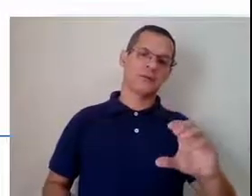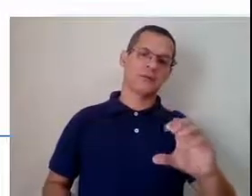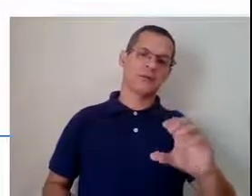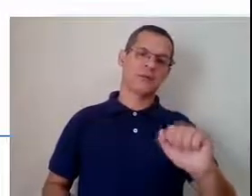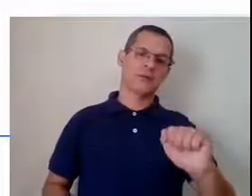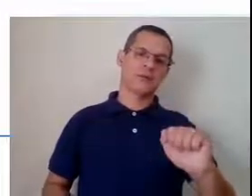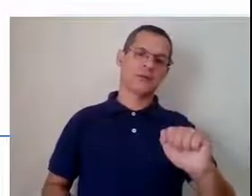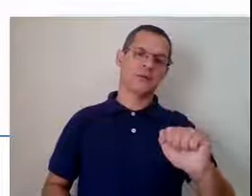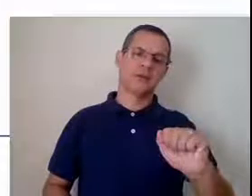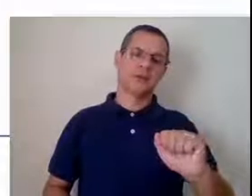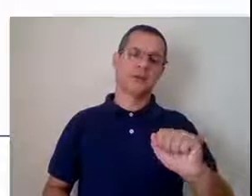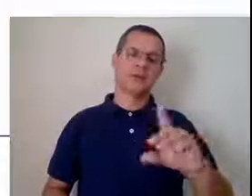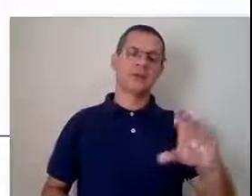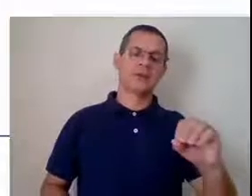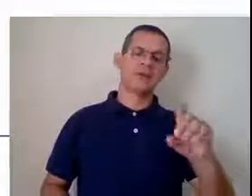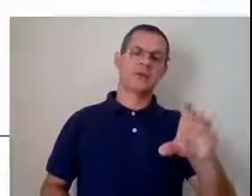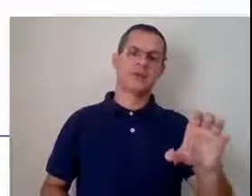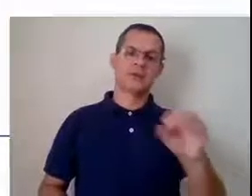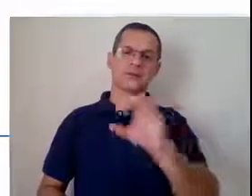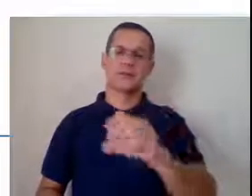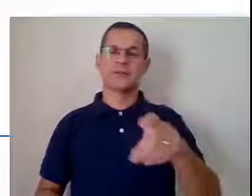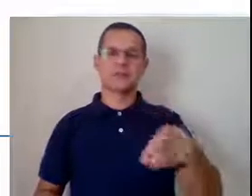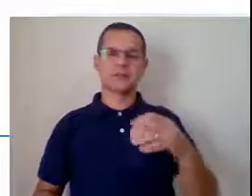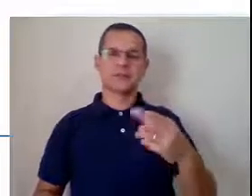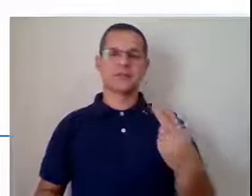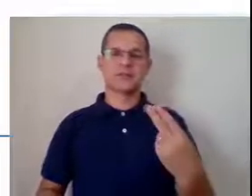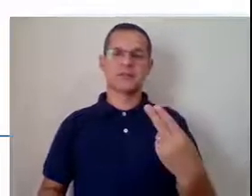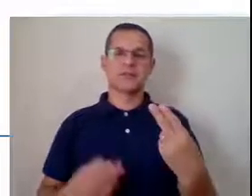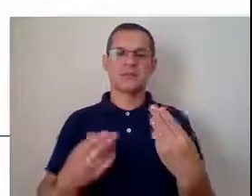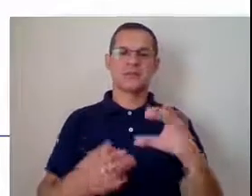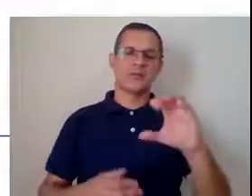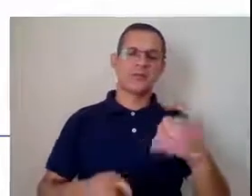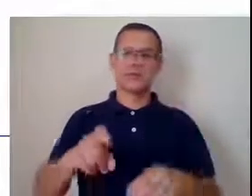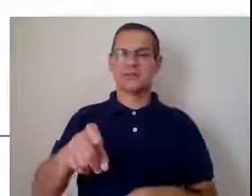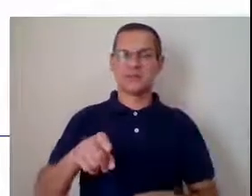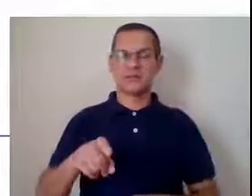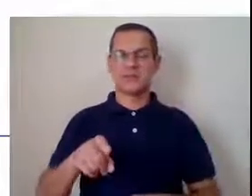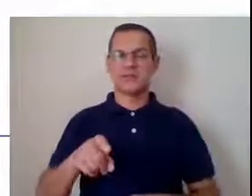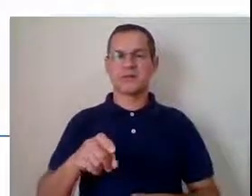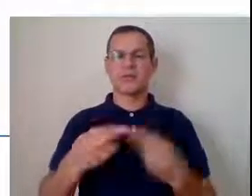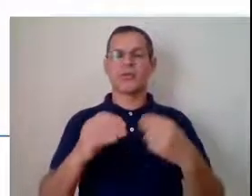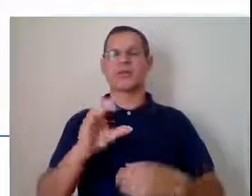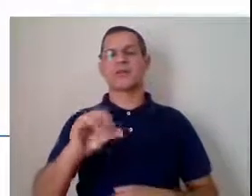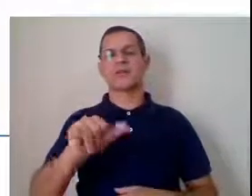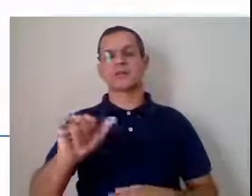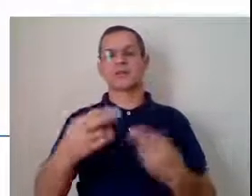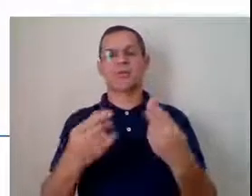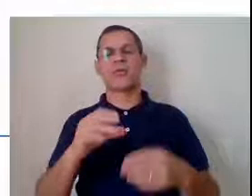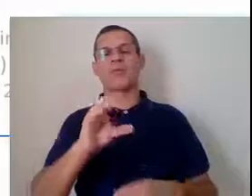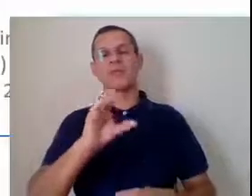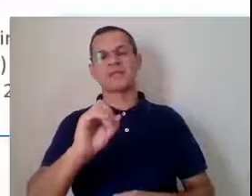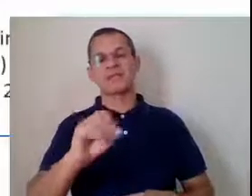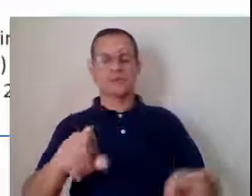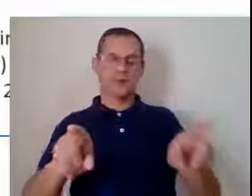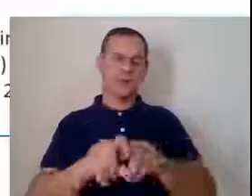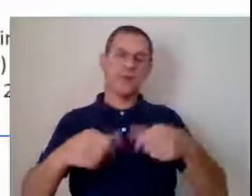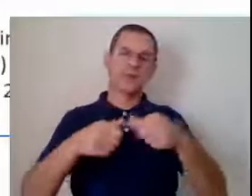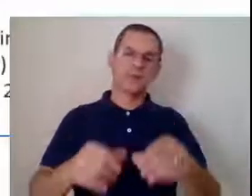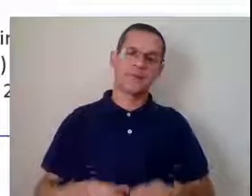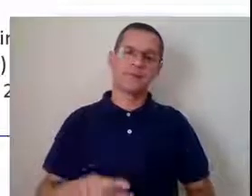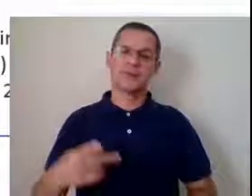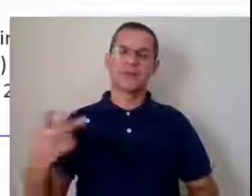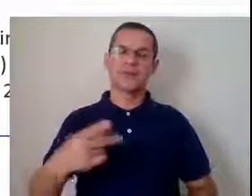que eu tenho, ou seja, X igual a 0 e Y também igual a 0. Então, esse é o